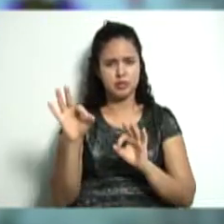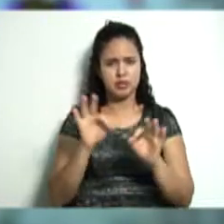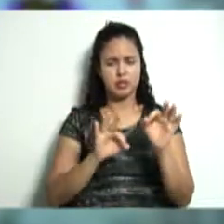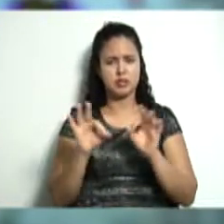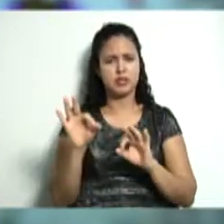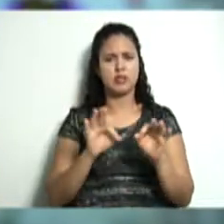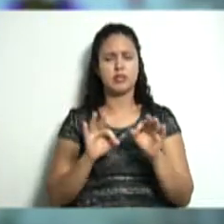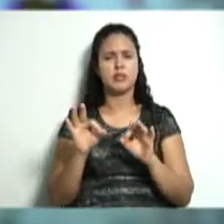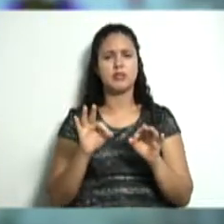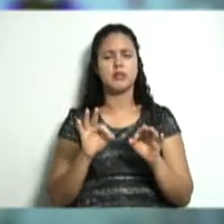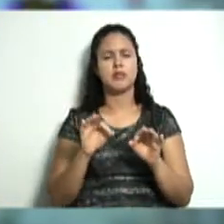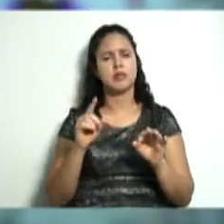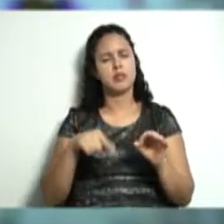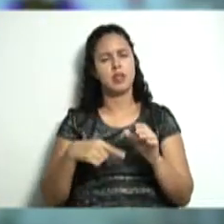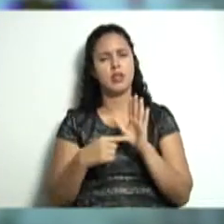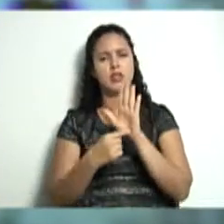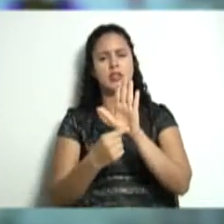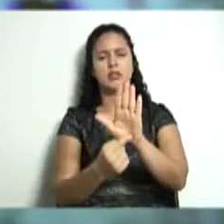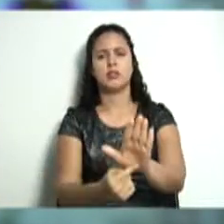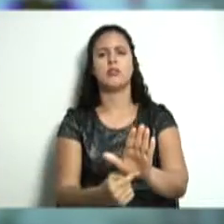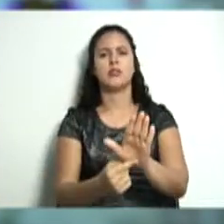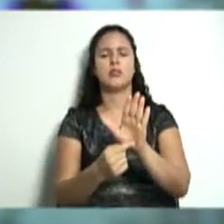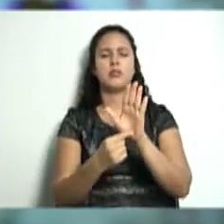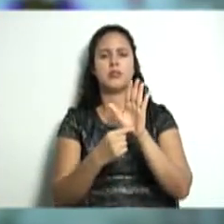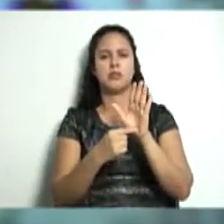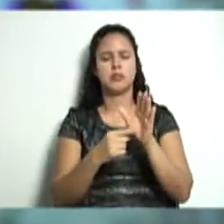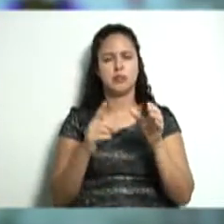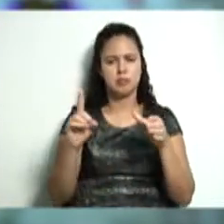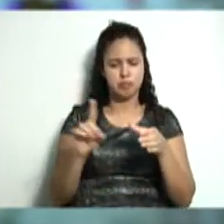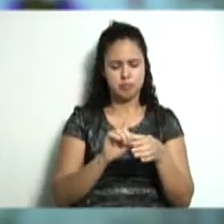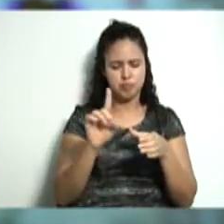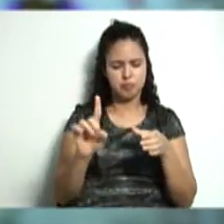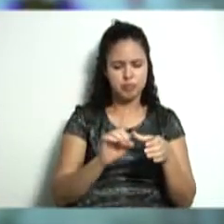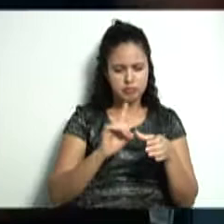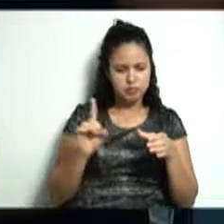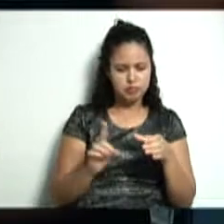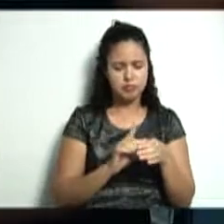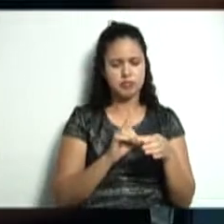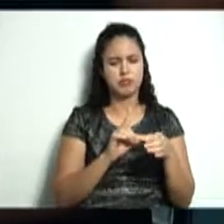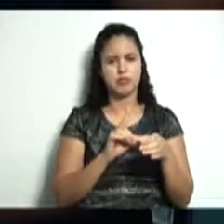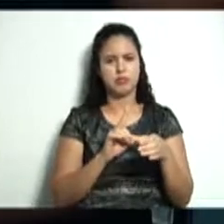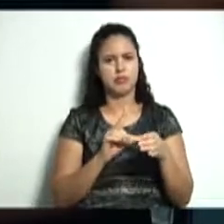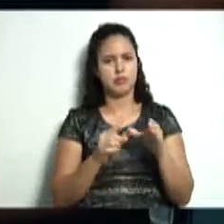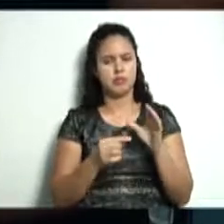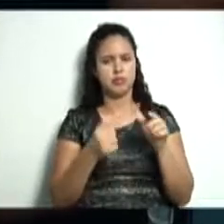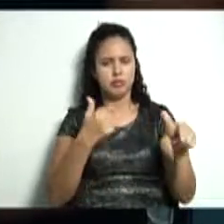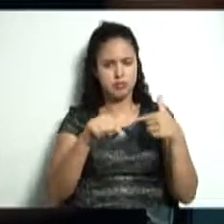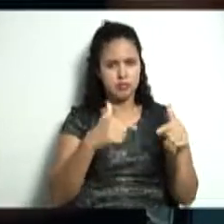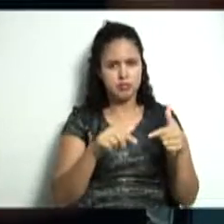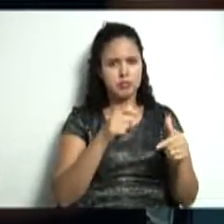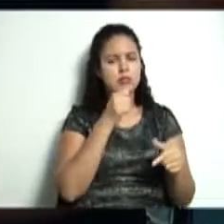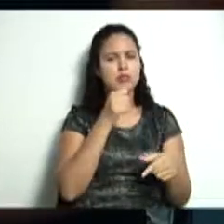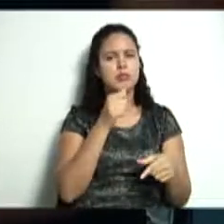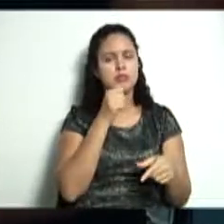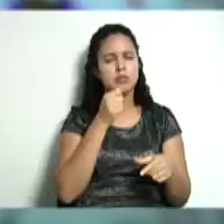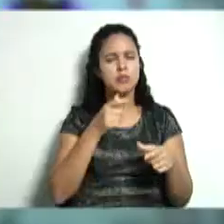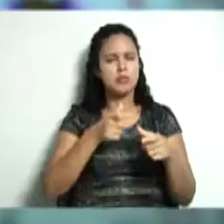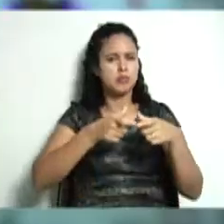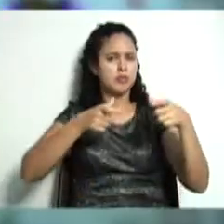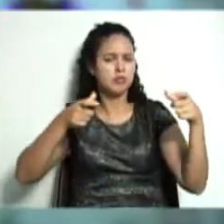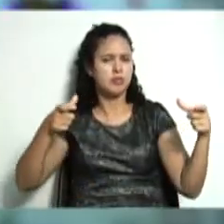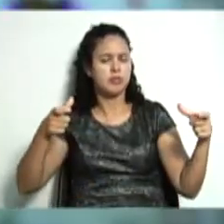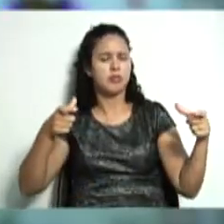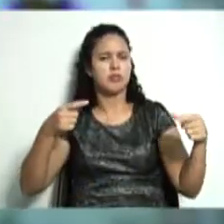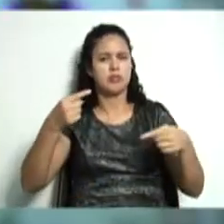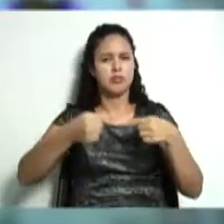trabalho. Ela possibilita que os cooperados isolados e com menos condições de enfrentar o mercado aumentem a sua